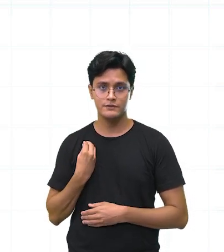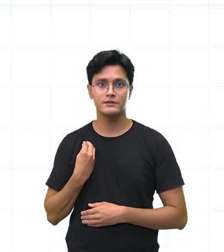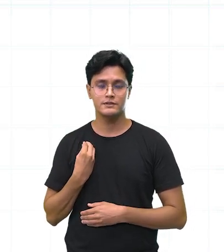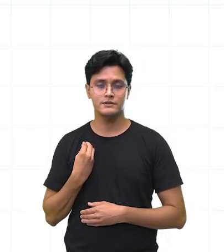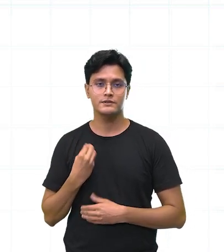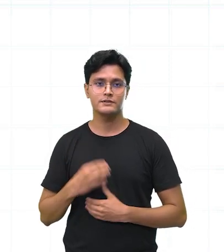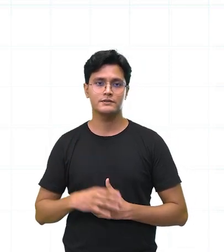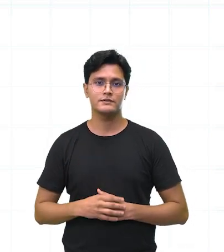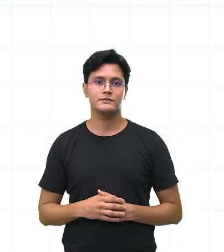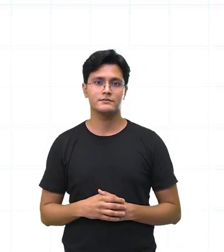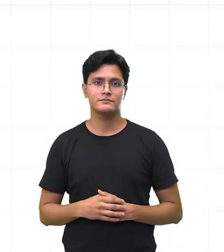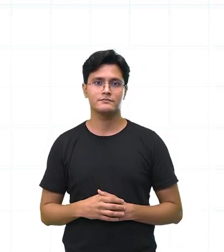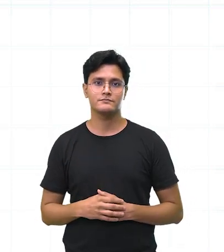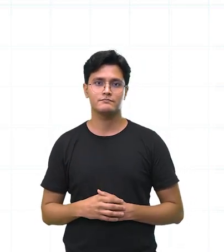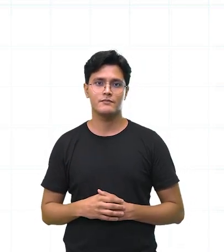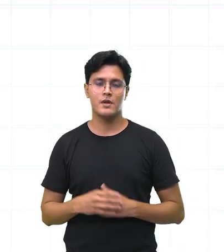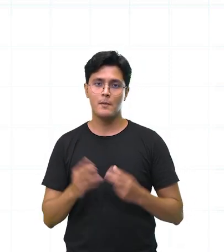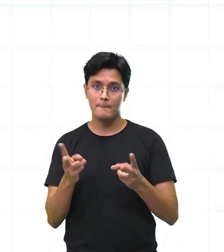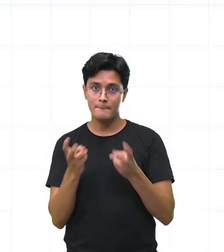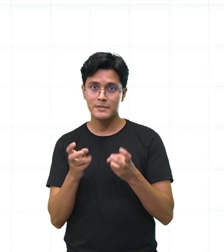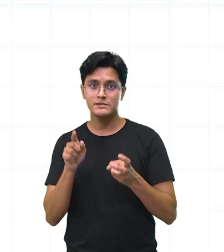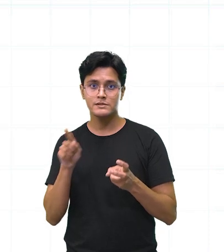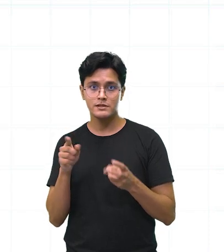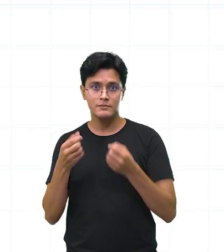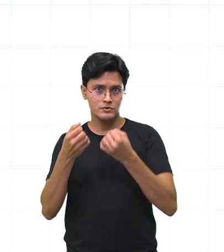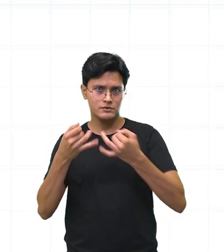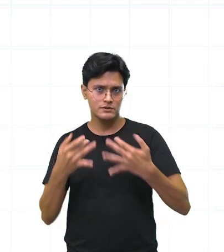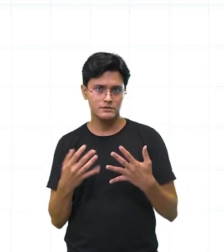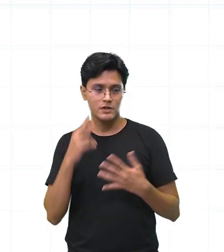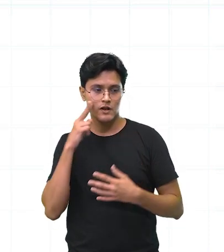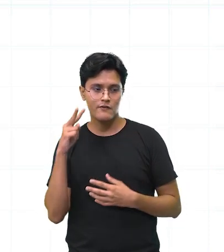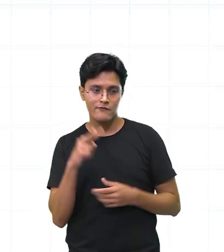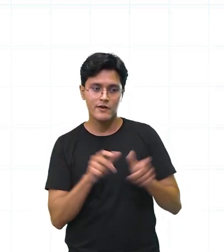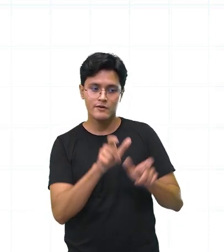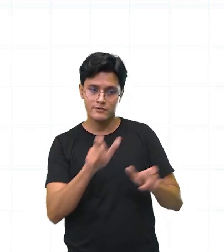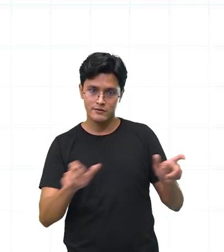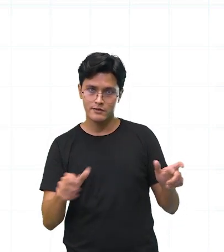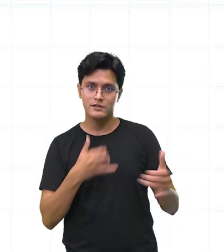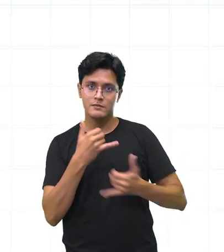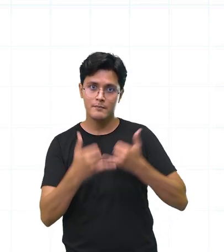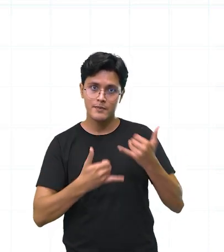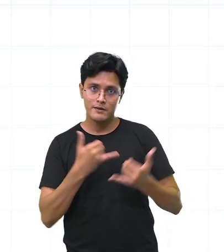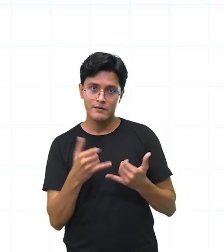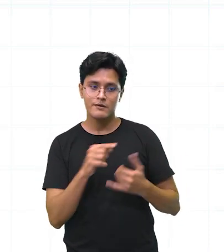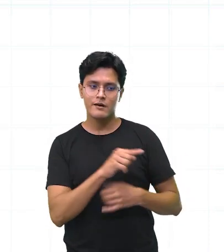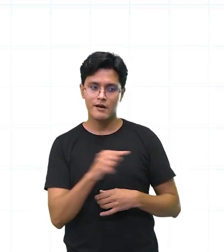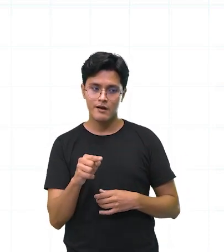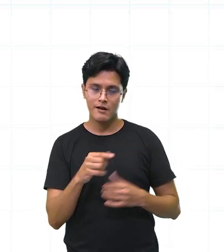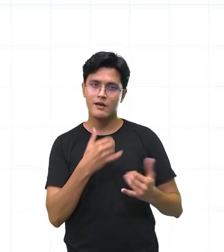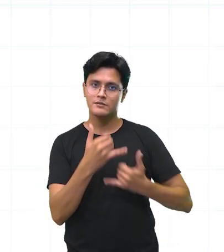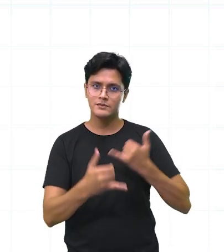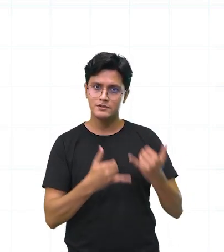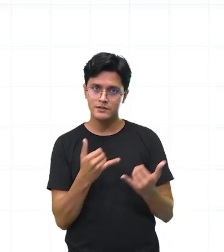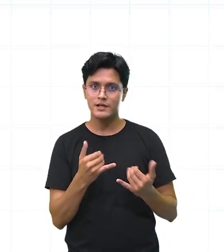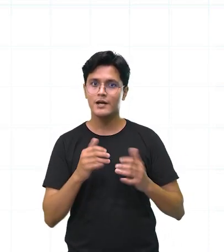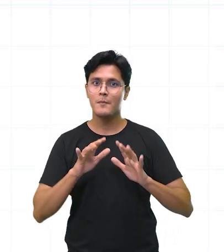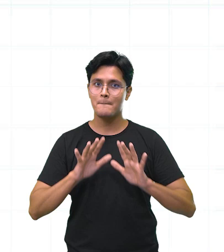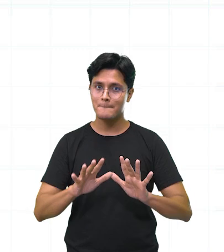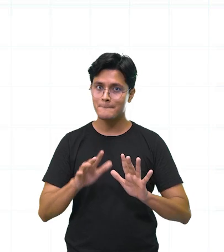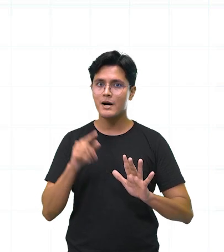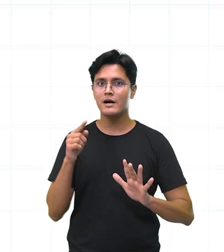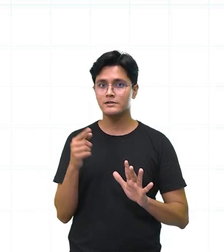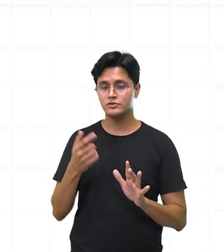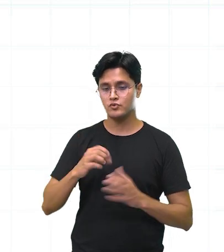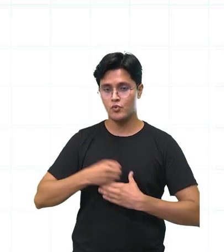assim que acende quando ele lê, vê, ouve as crianças, e aqui ele diz que ele não teve infância. E